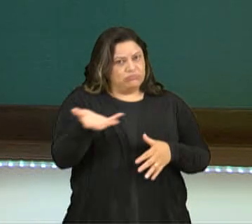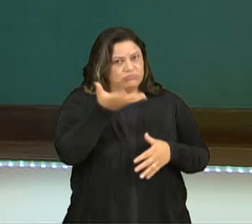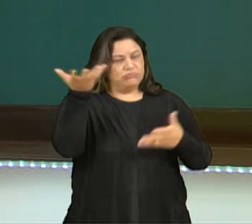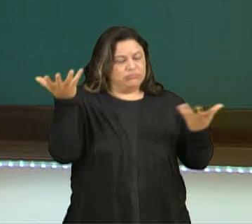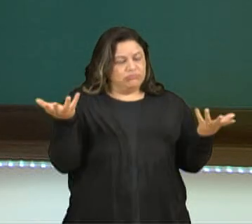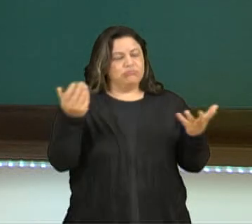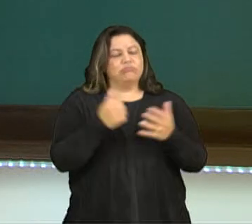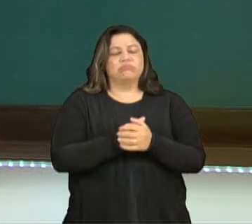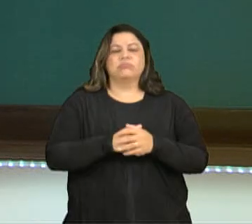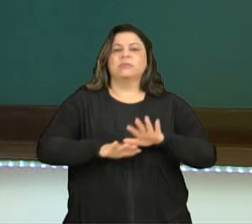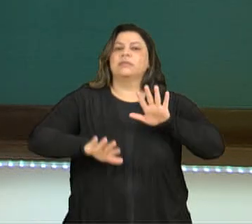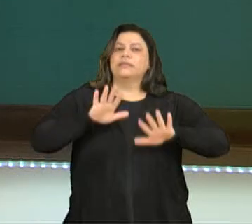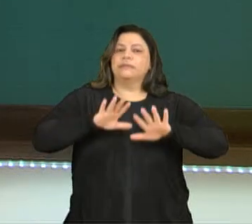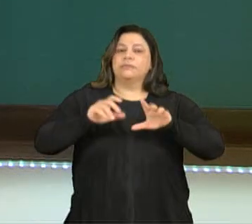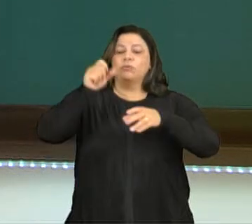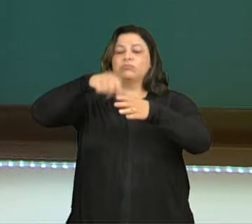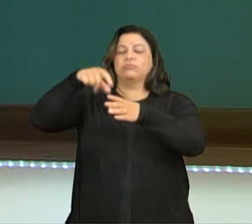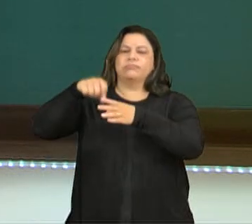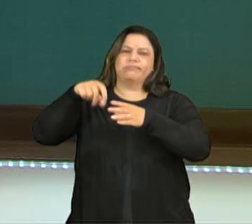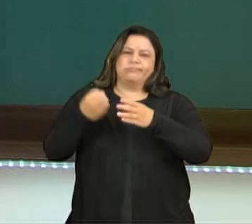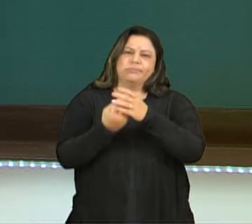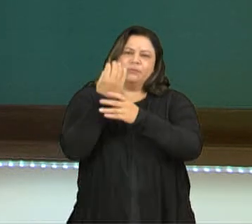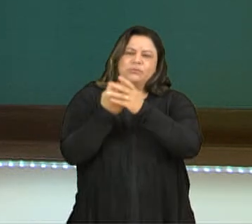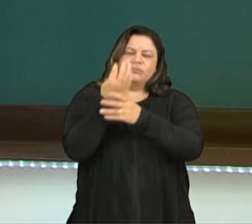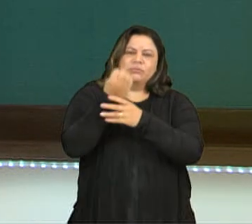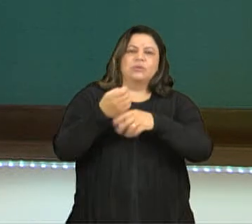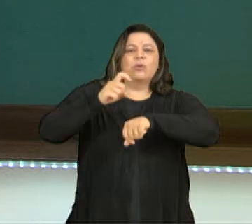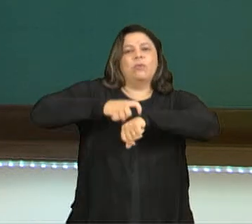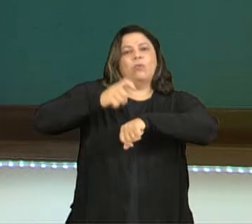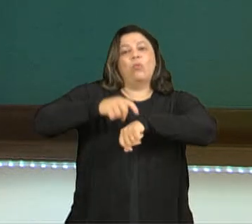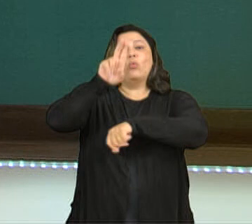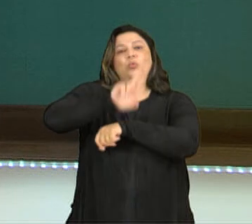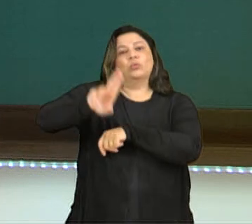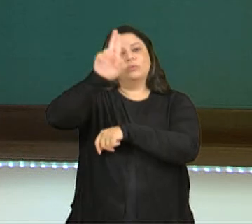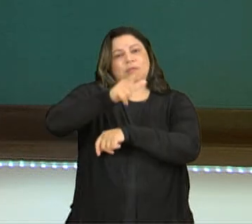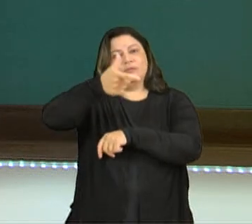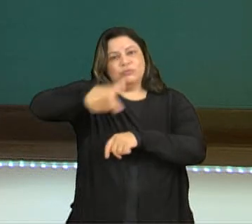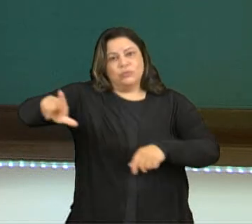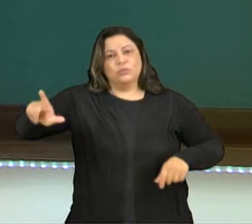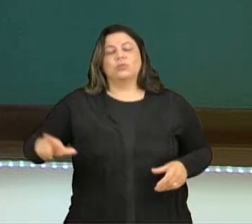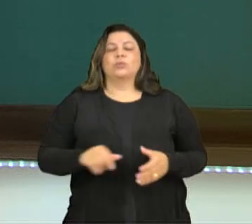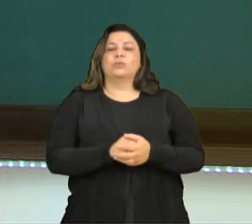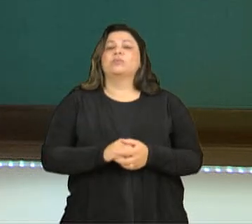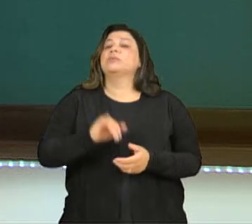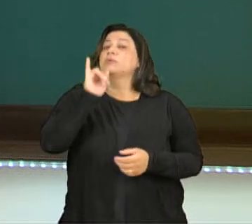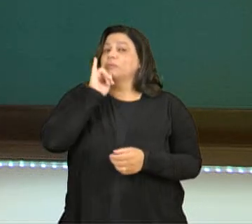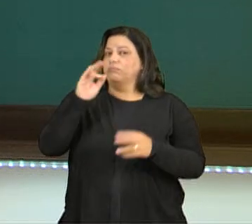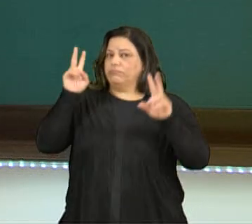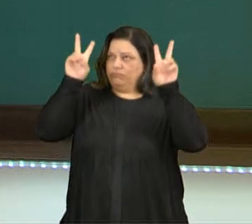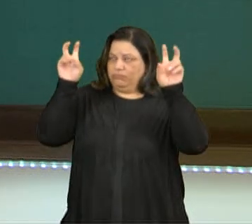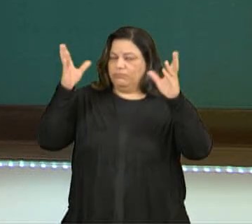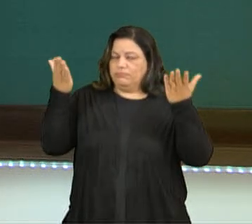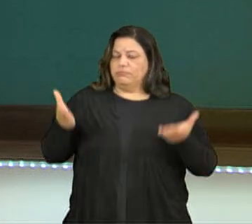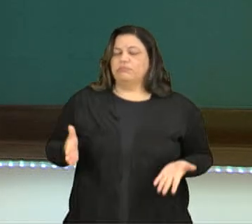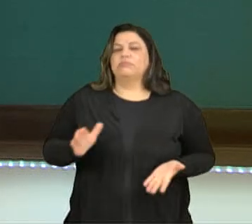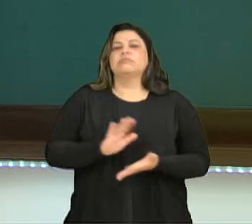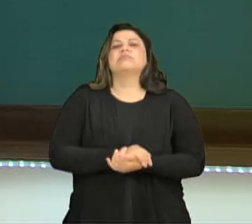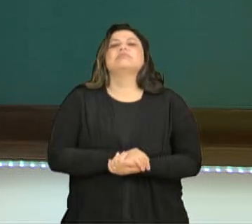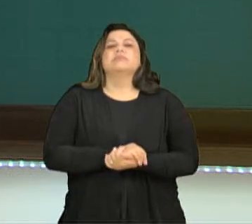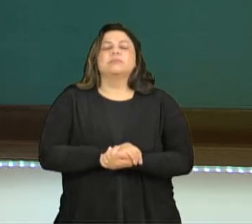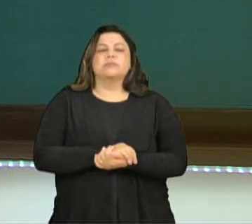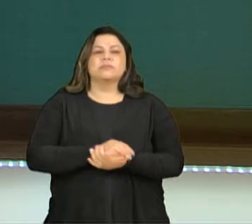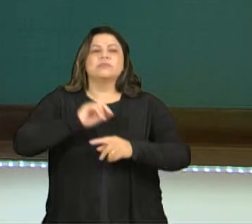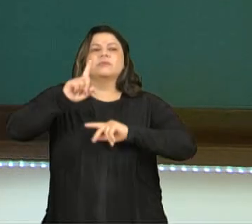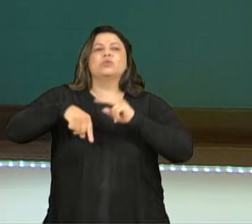conseguir serem repostos a tempo de serem utilizados novamente, então, por isso, uma observação importante ali. Quais as vantagens